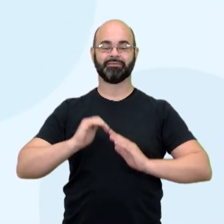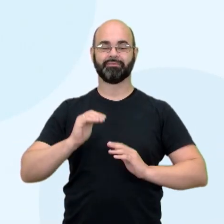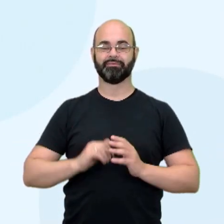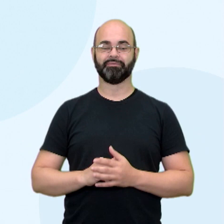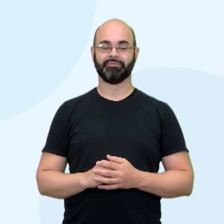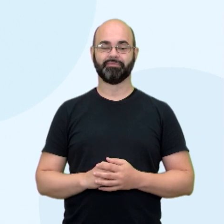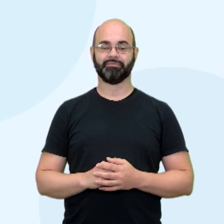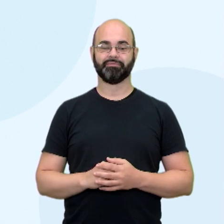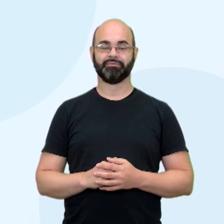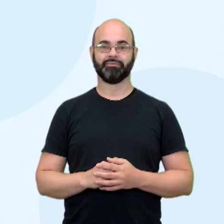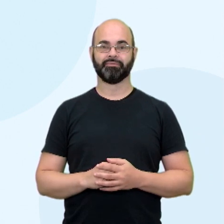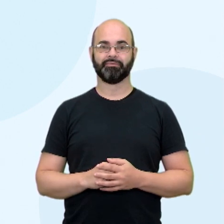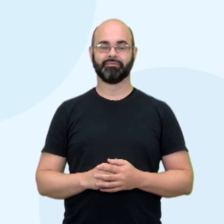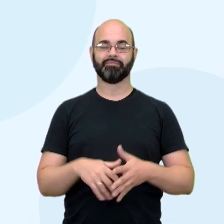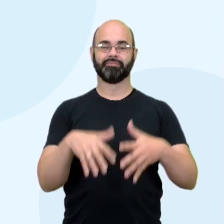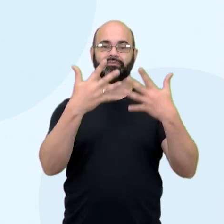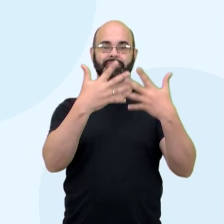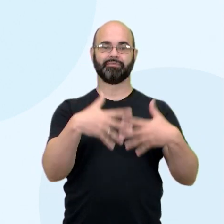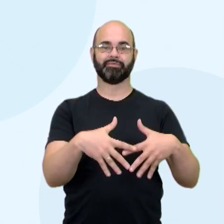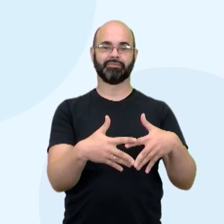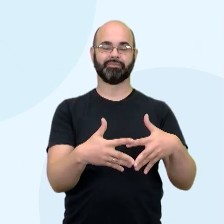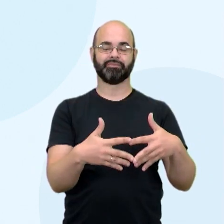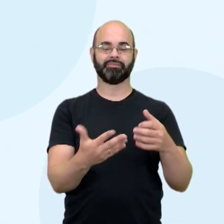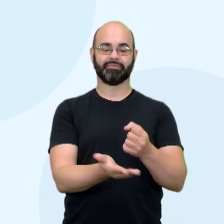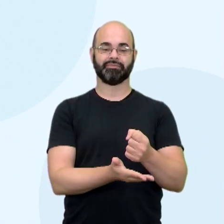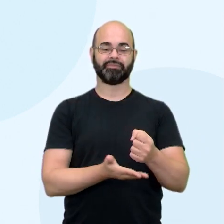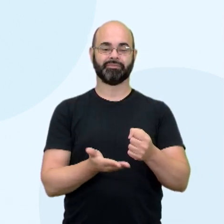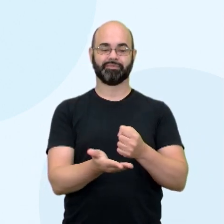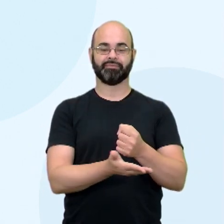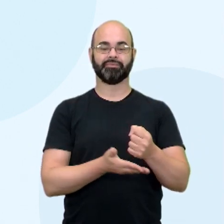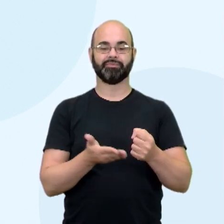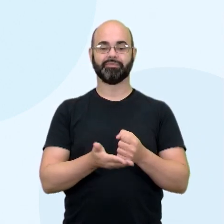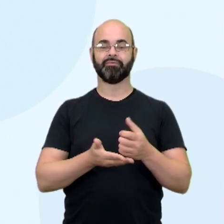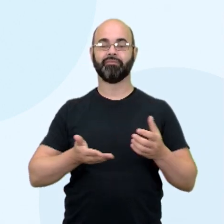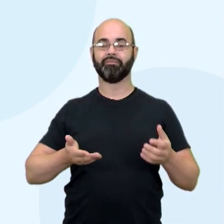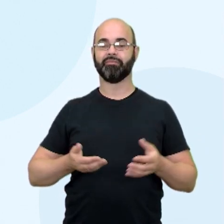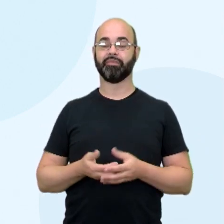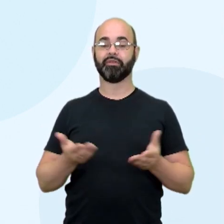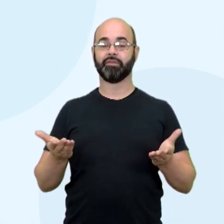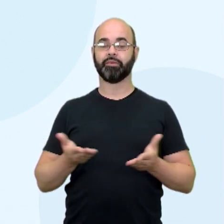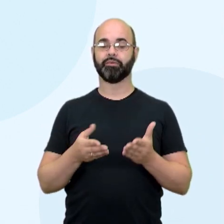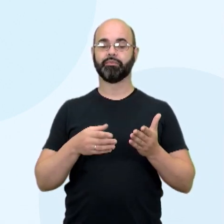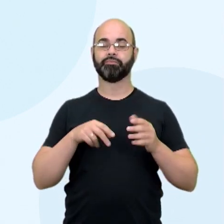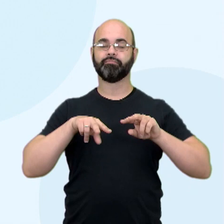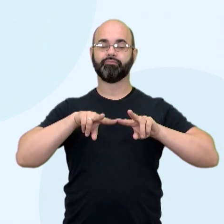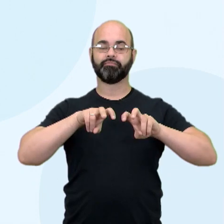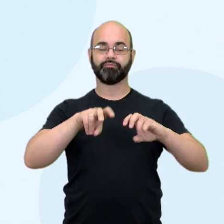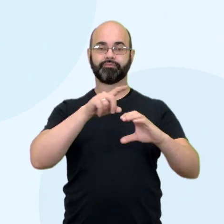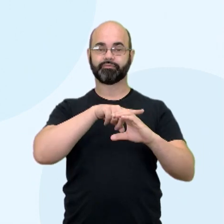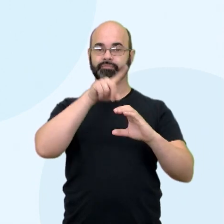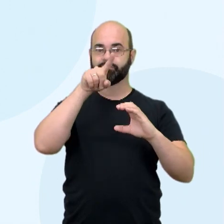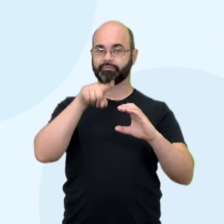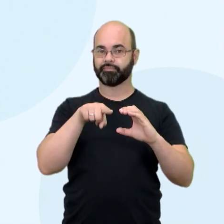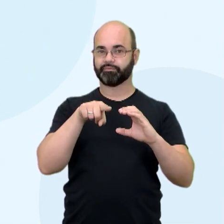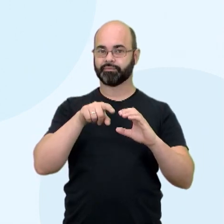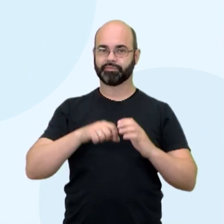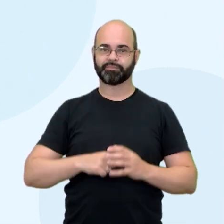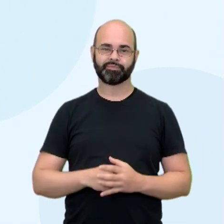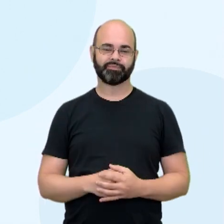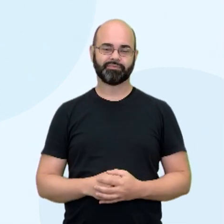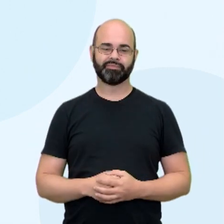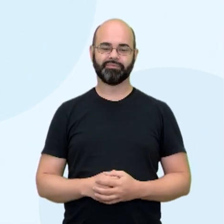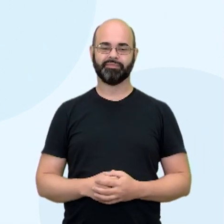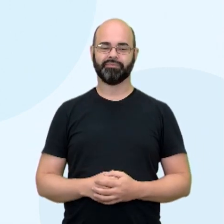eixos estruturantes. No caso, nós estamos trabalhando aí com o eixo estruturante investigação científica. E